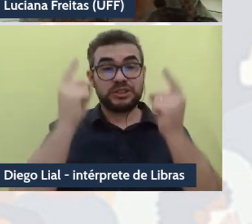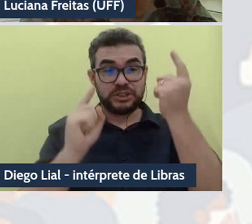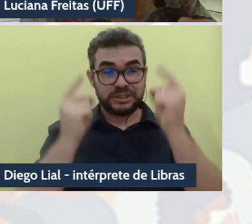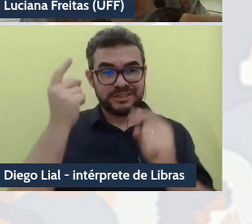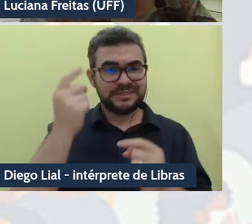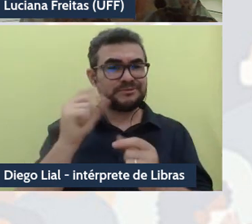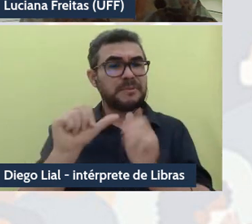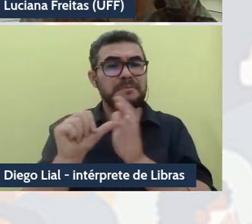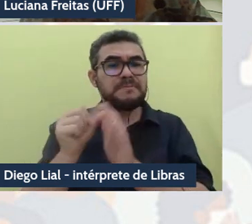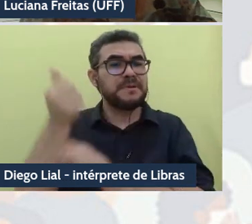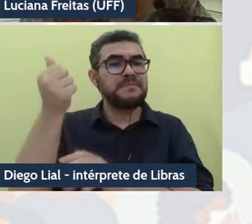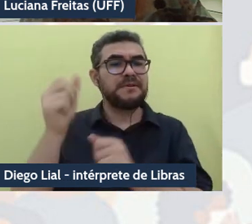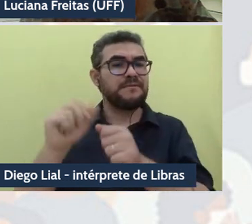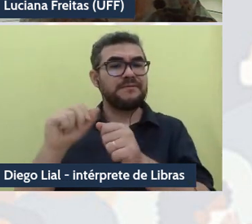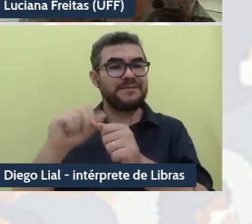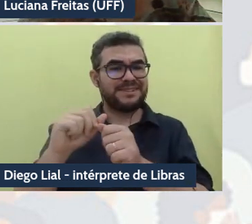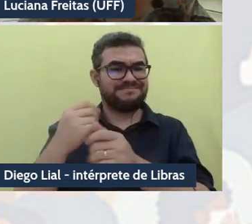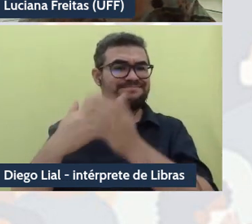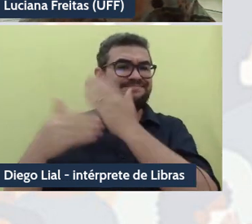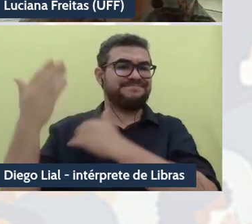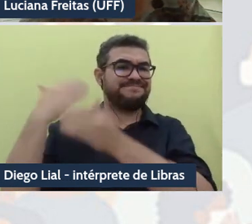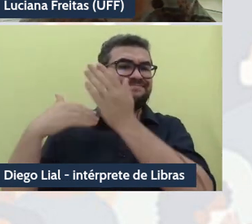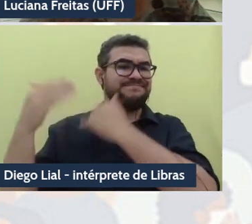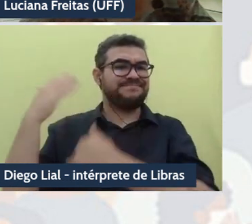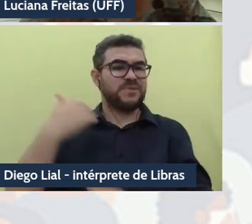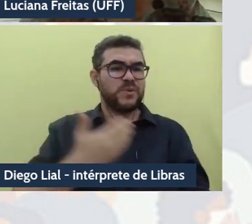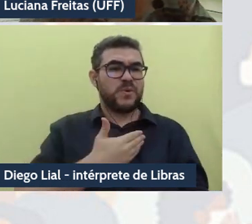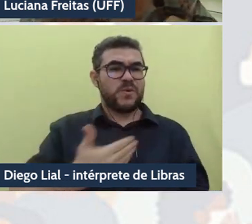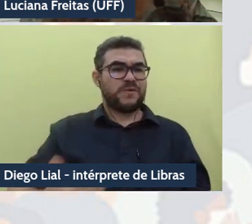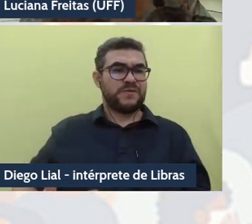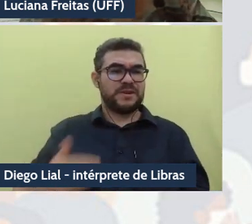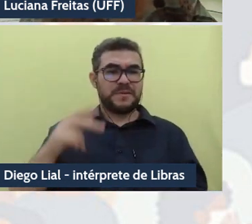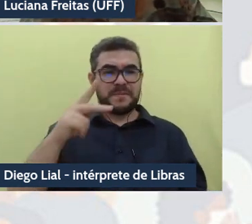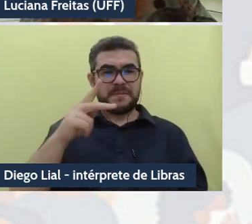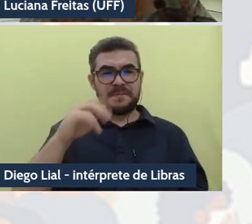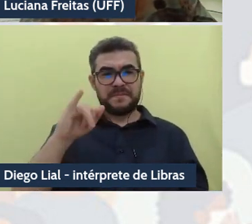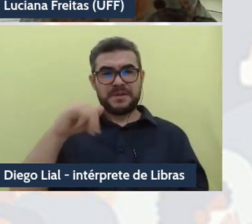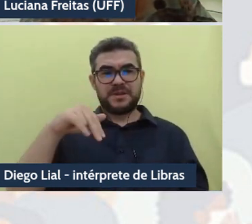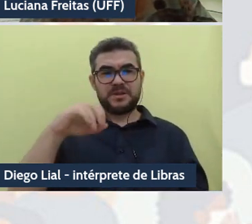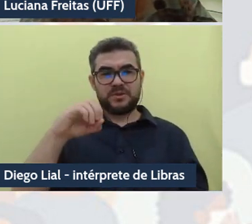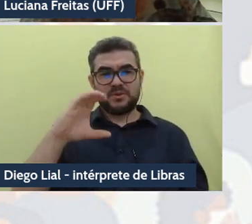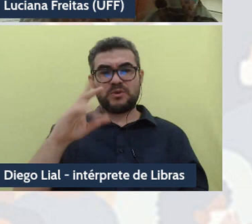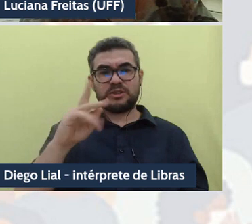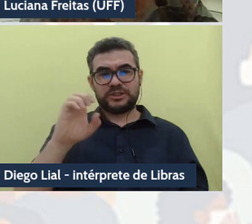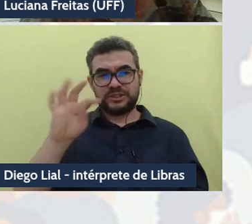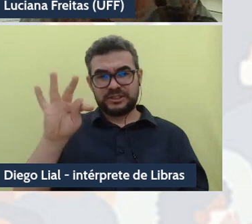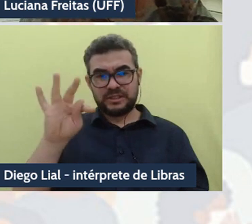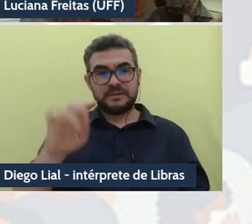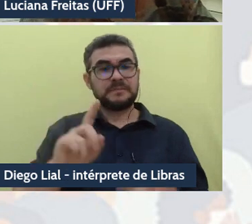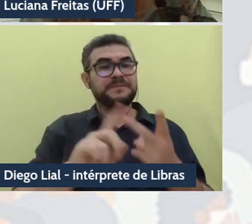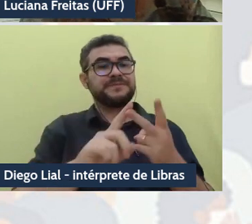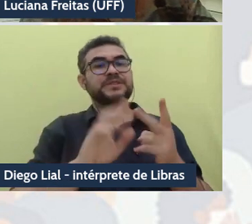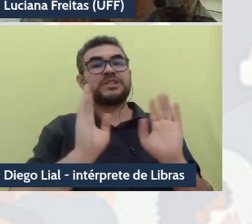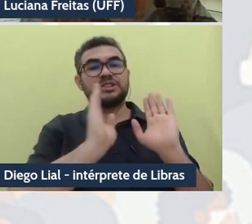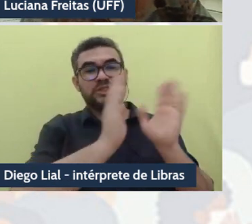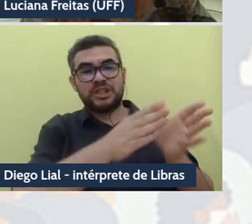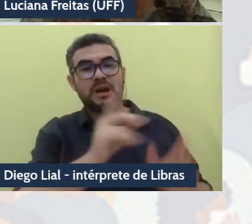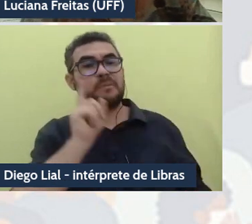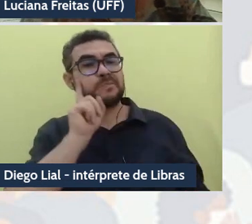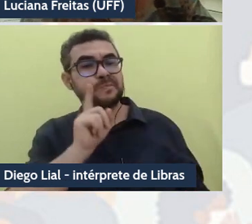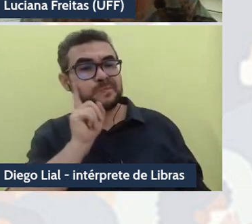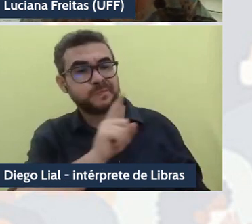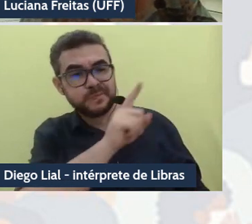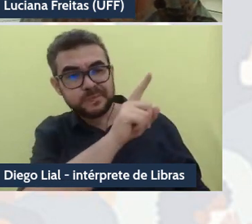Pinochet, já foi feito nos Estados Unidos, já foi feito na Austrália, está sendo feito no Reino Unido, né? Está sendo feito em diversos